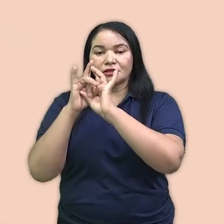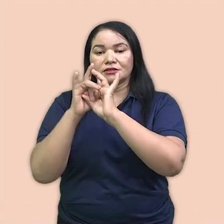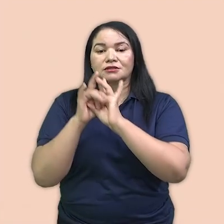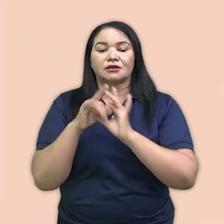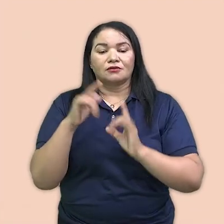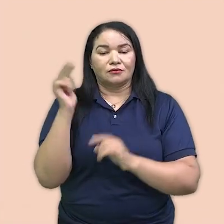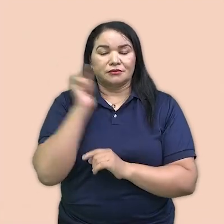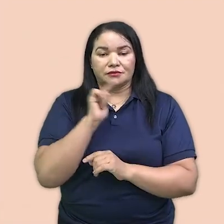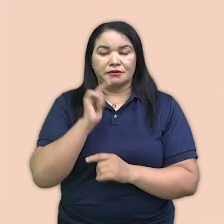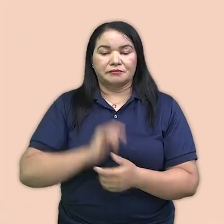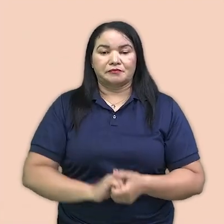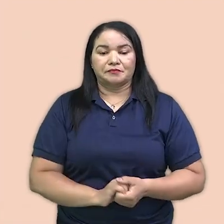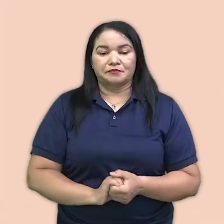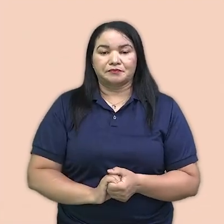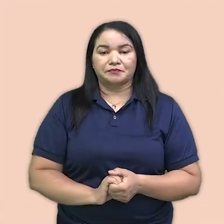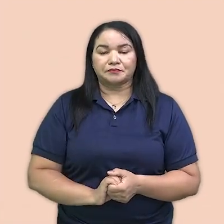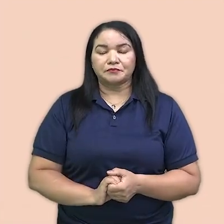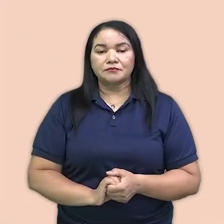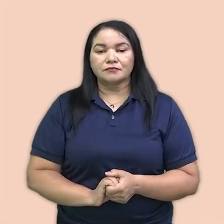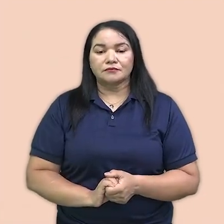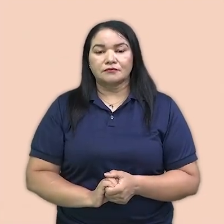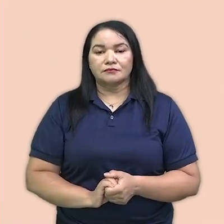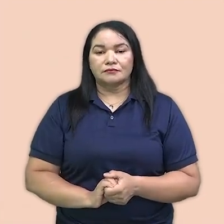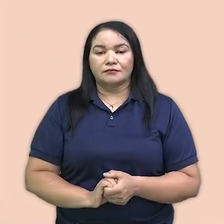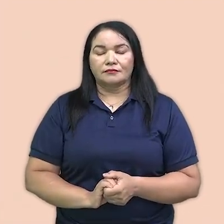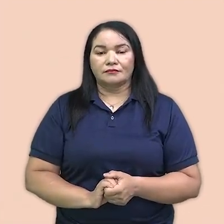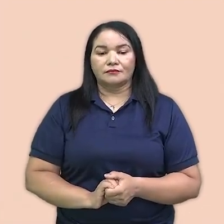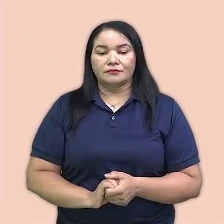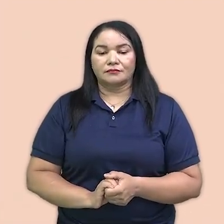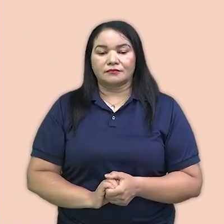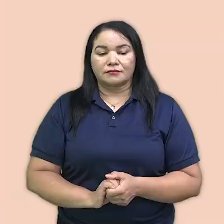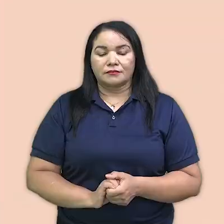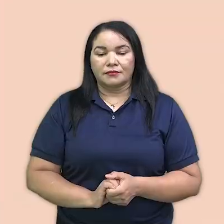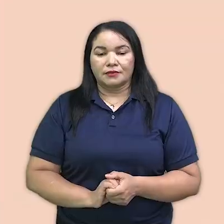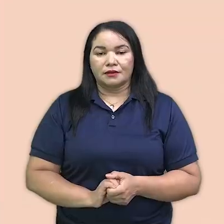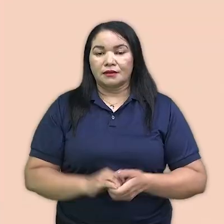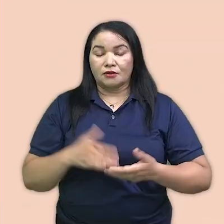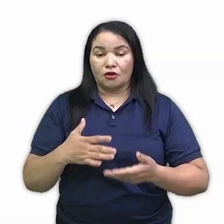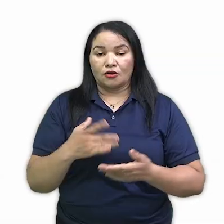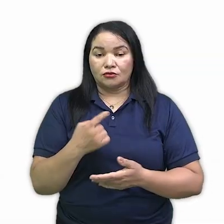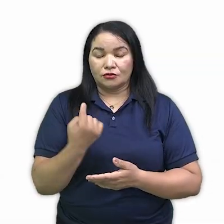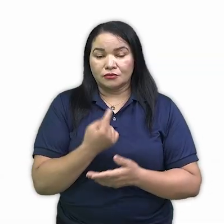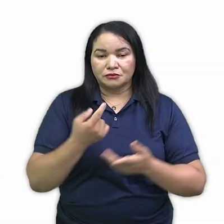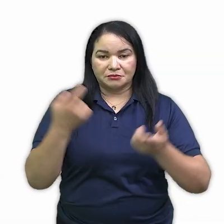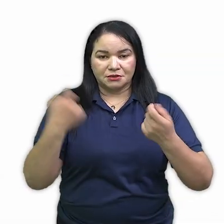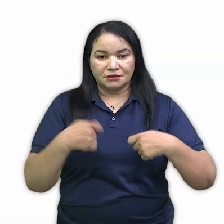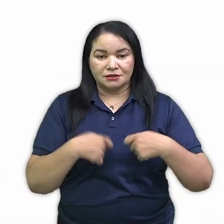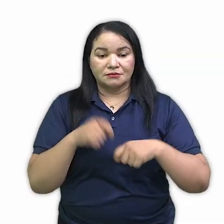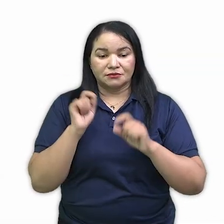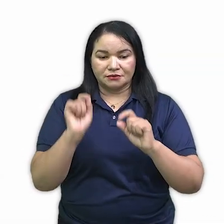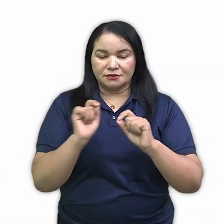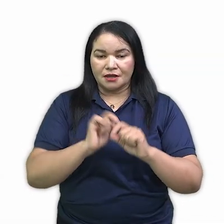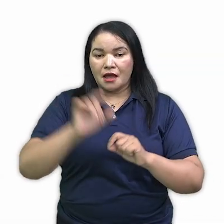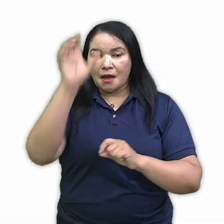essa conexão aí, tá bom? Vamos lá então. Nós precisamos então, o quê?